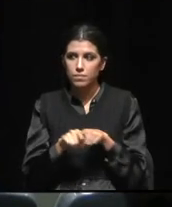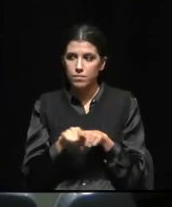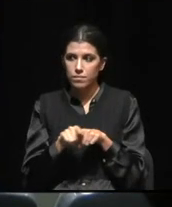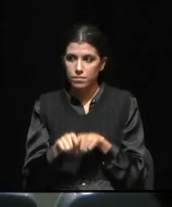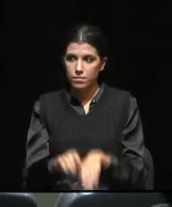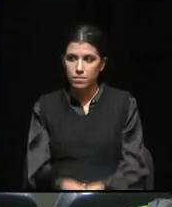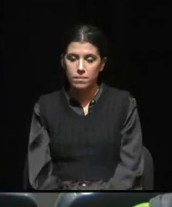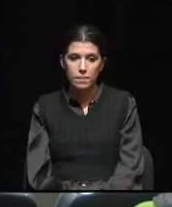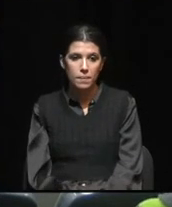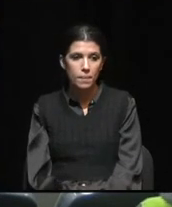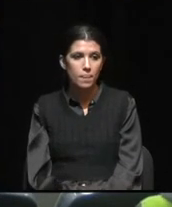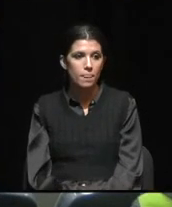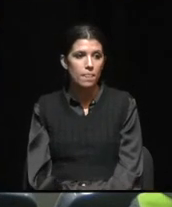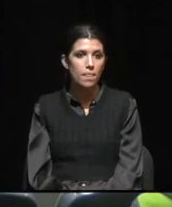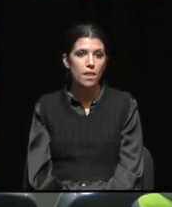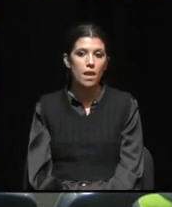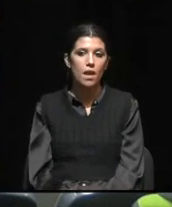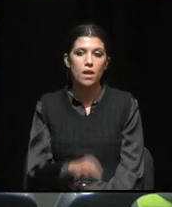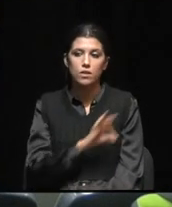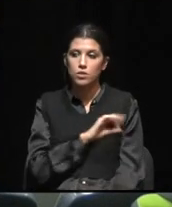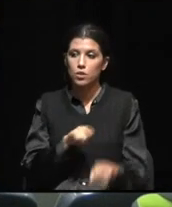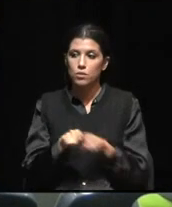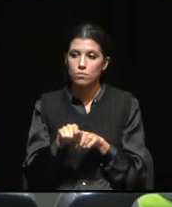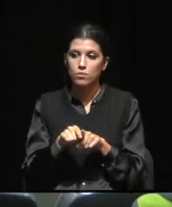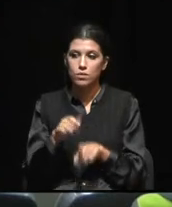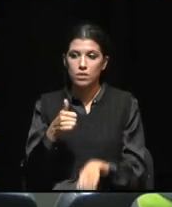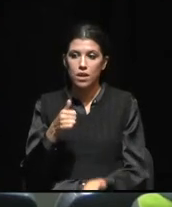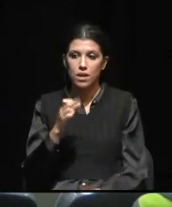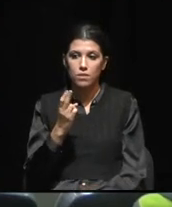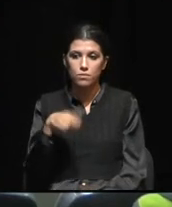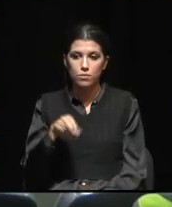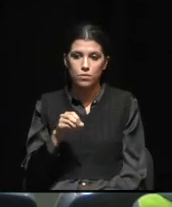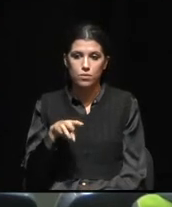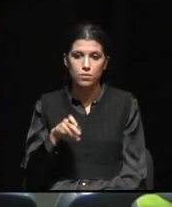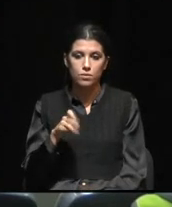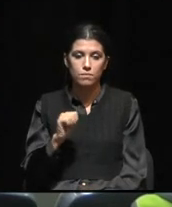Deputado protesto do Senhor Deputado Bruno mascaranhas